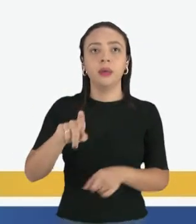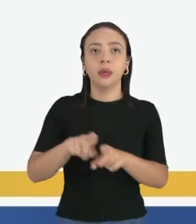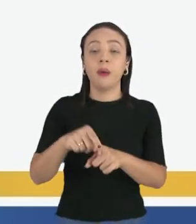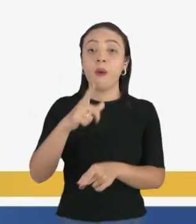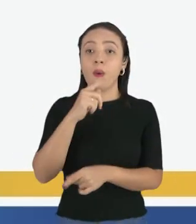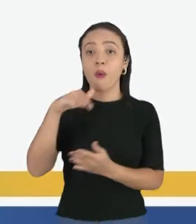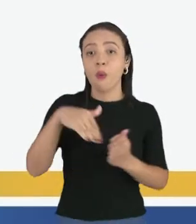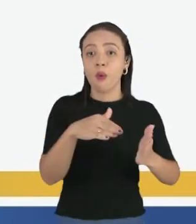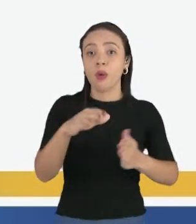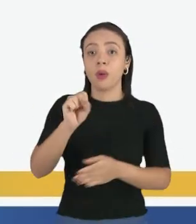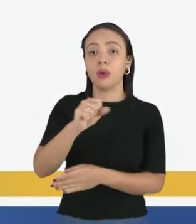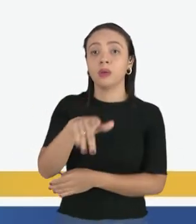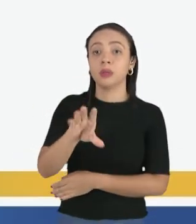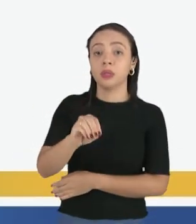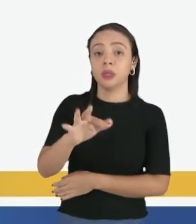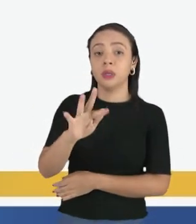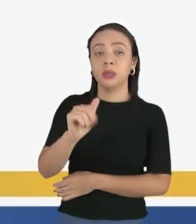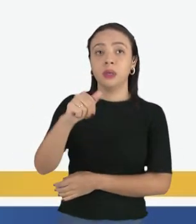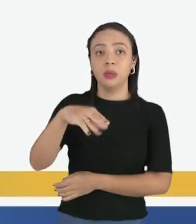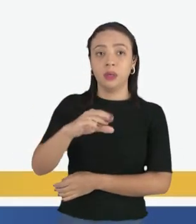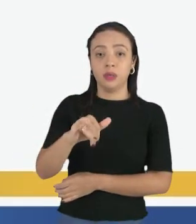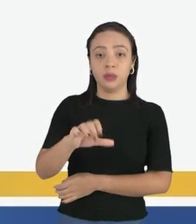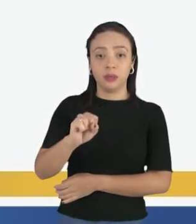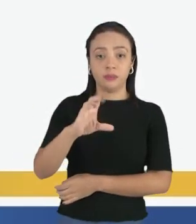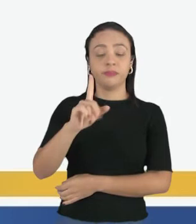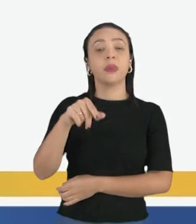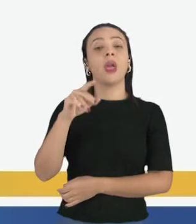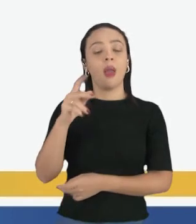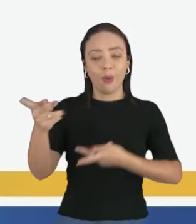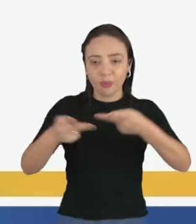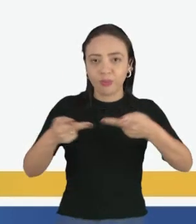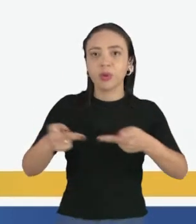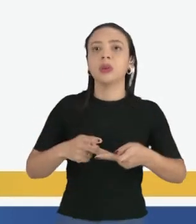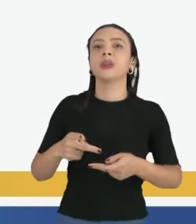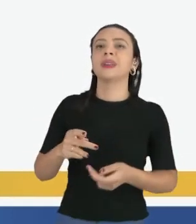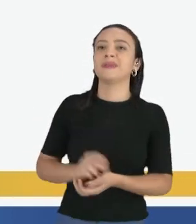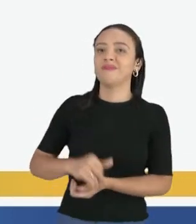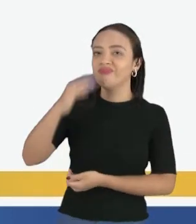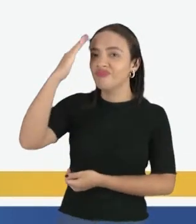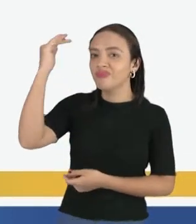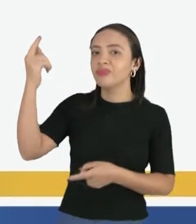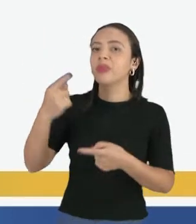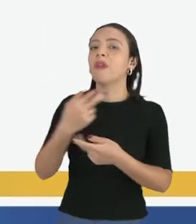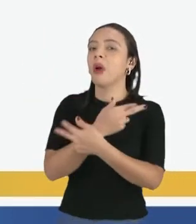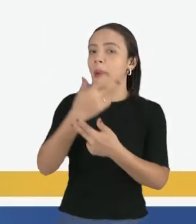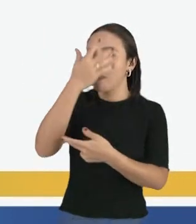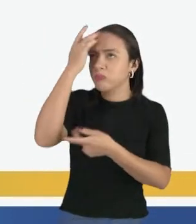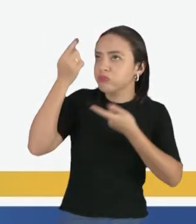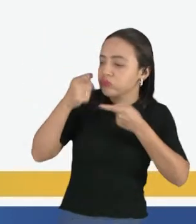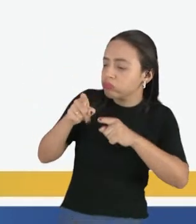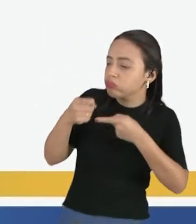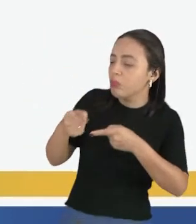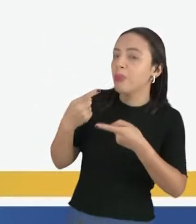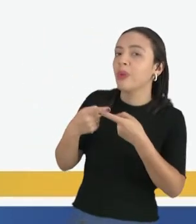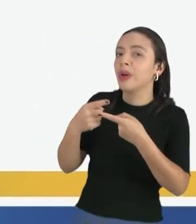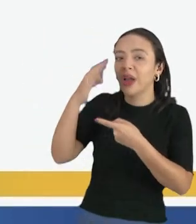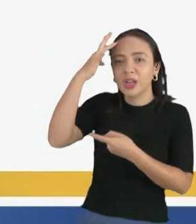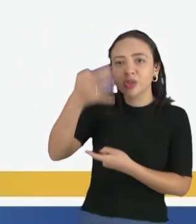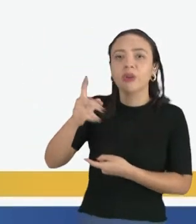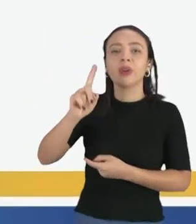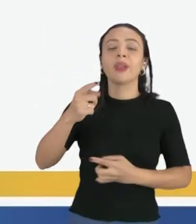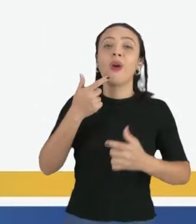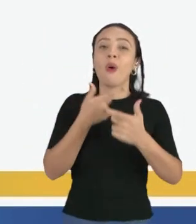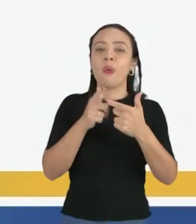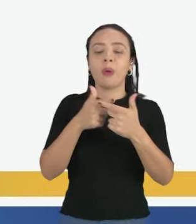Francisco foi e continua sendo um projeto muito polêmico, alvo de muitas críticas, porque não soluciona o problema